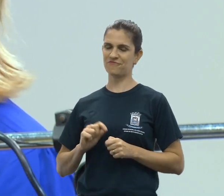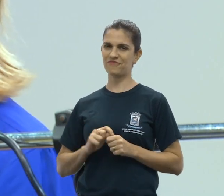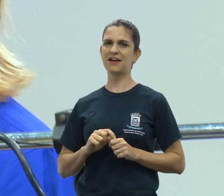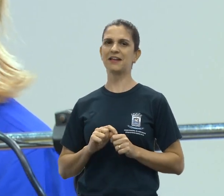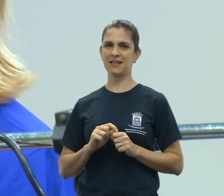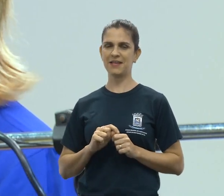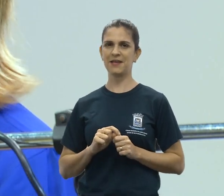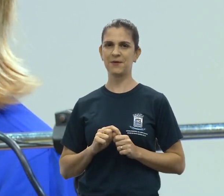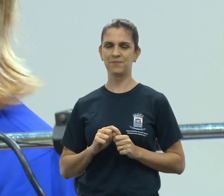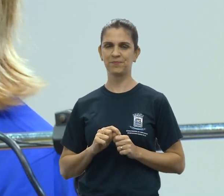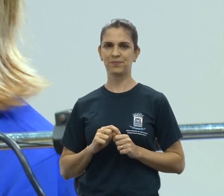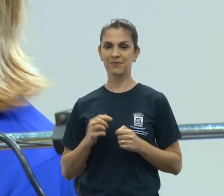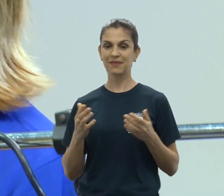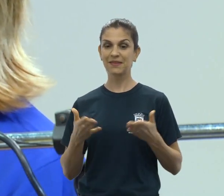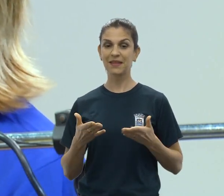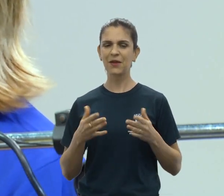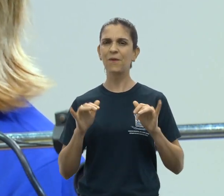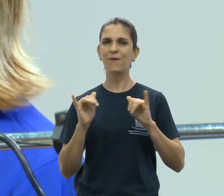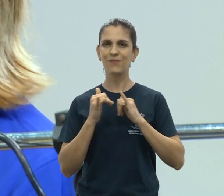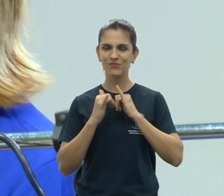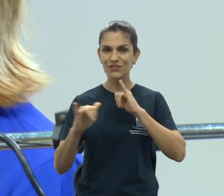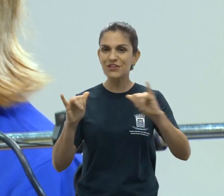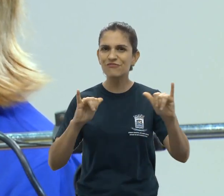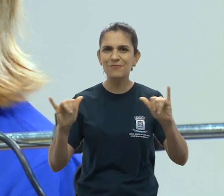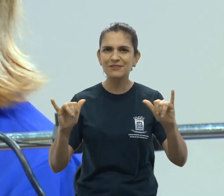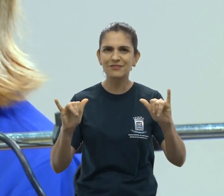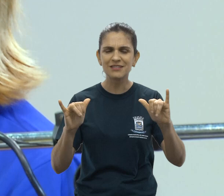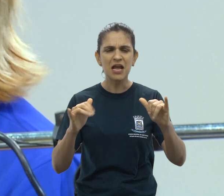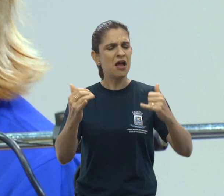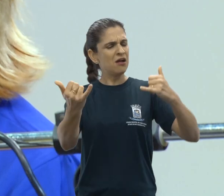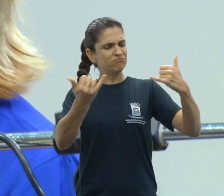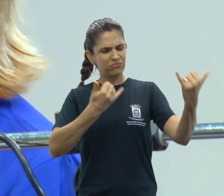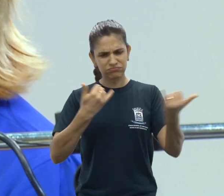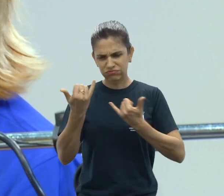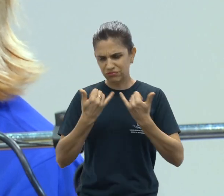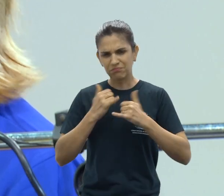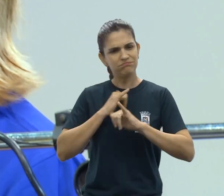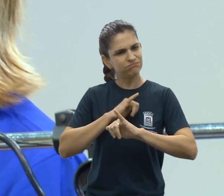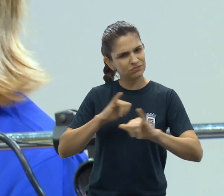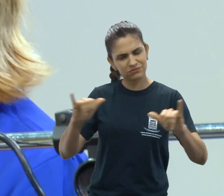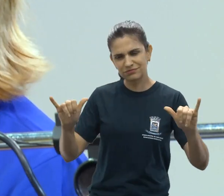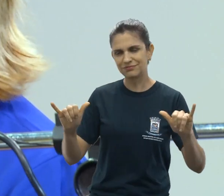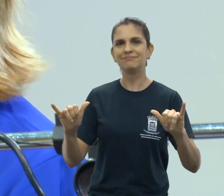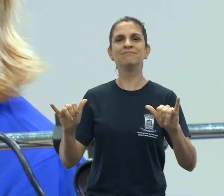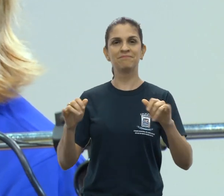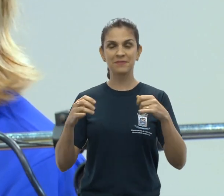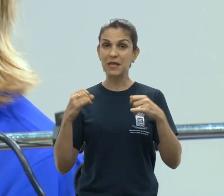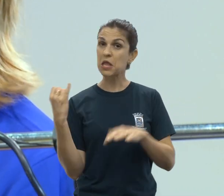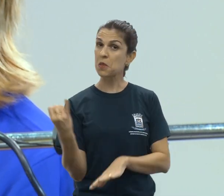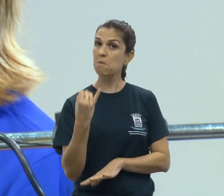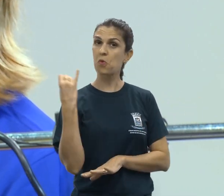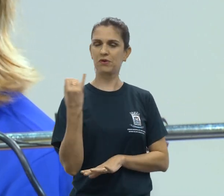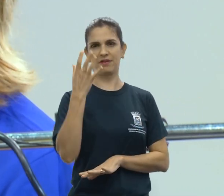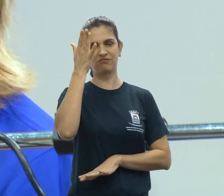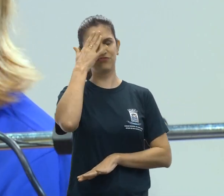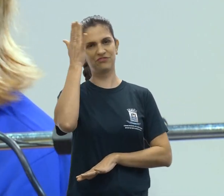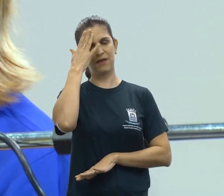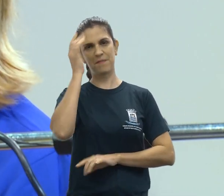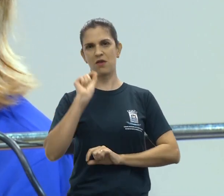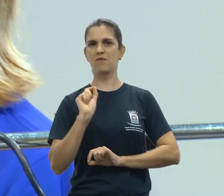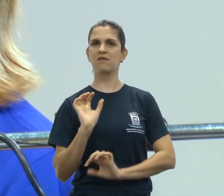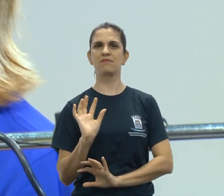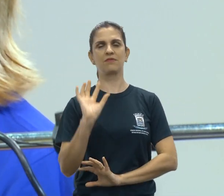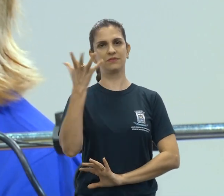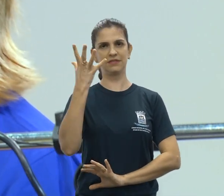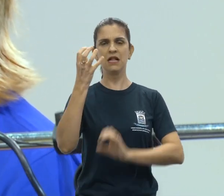faria exatamente o que a gente está fazendo agora, buscaria informações dos meus direitos, que a partir